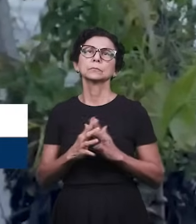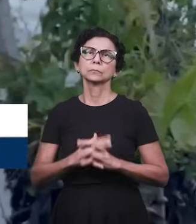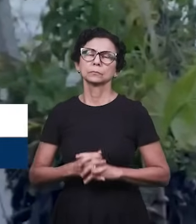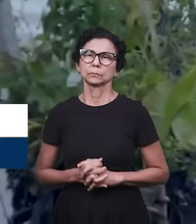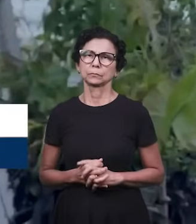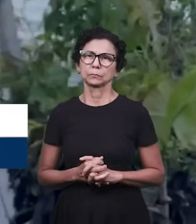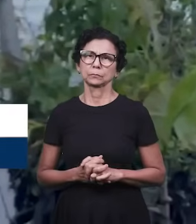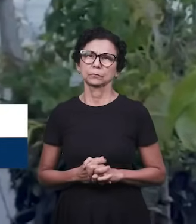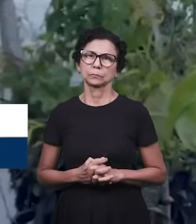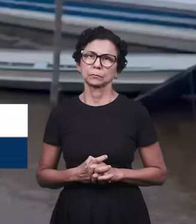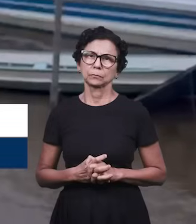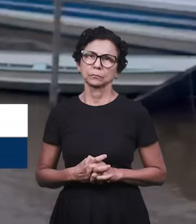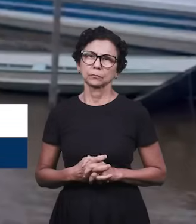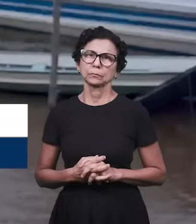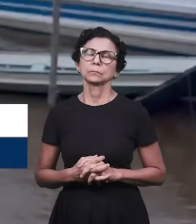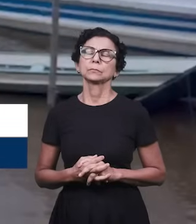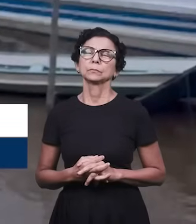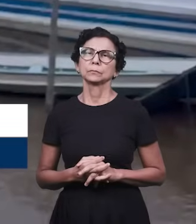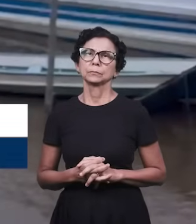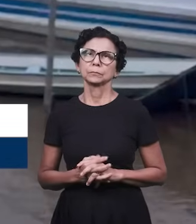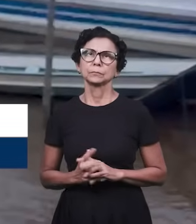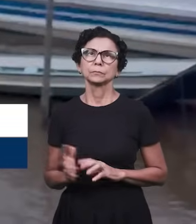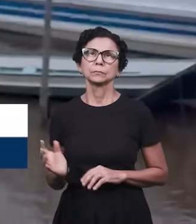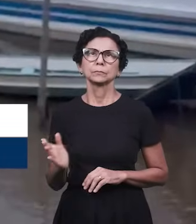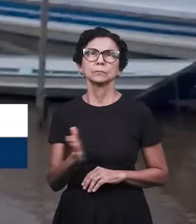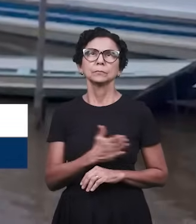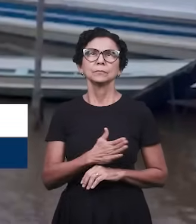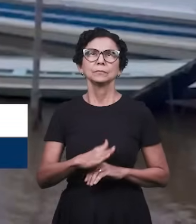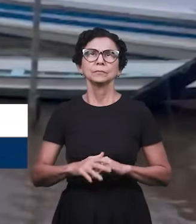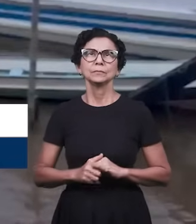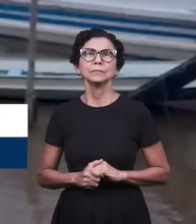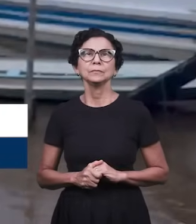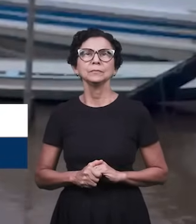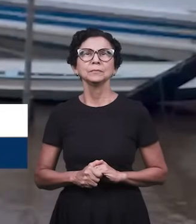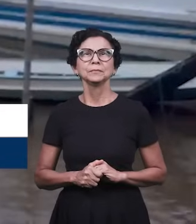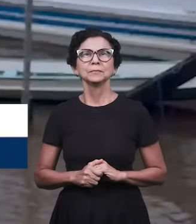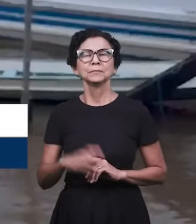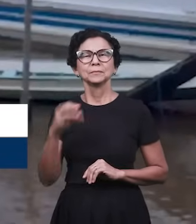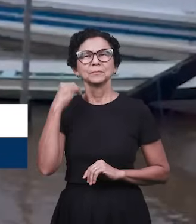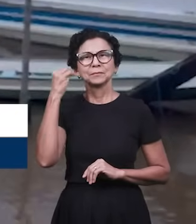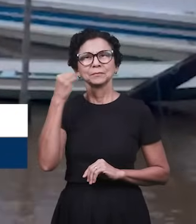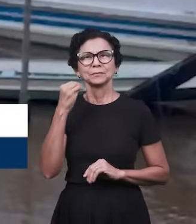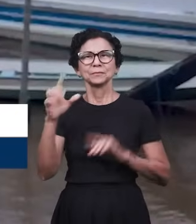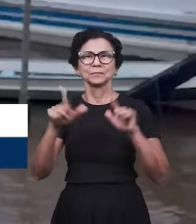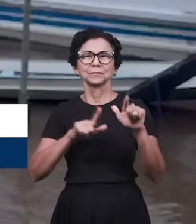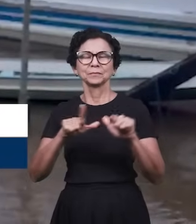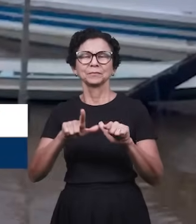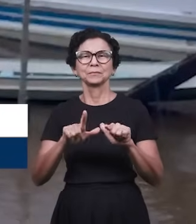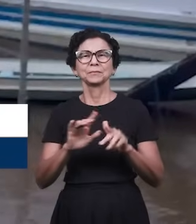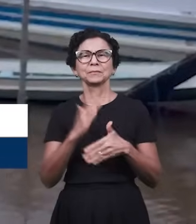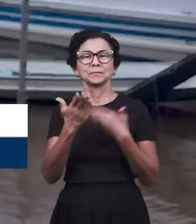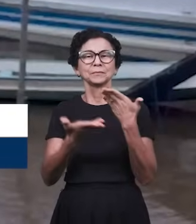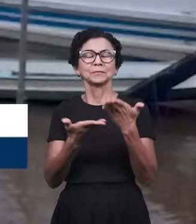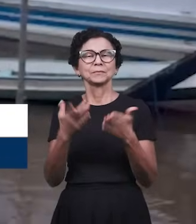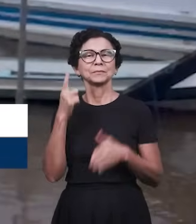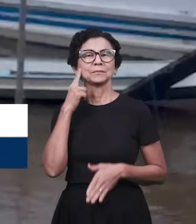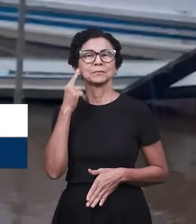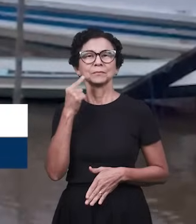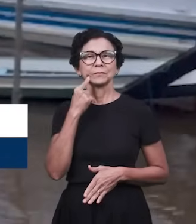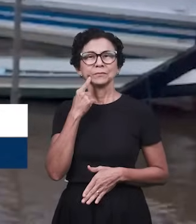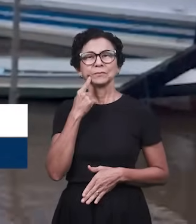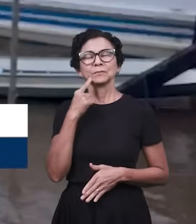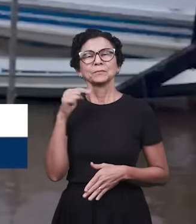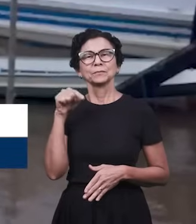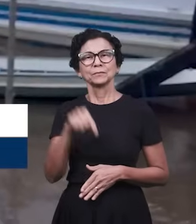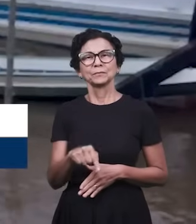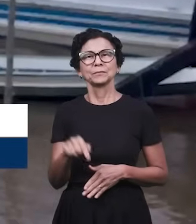por conta desse trabalho. Viemos compartilhar uma experiência com o trabalho de assistência com surdos aqui na Ilha do Marajó, com a